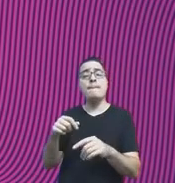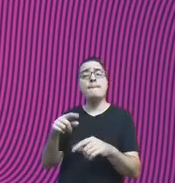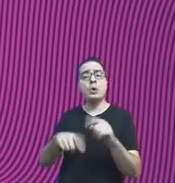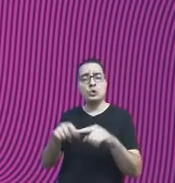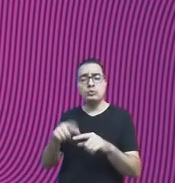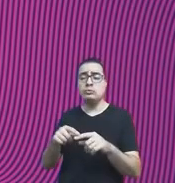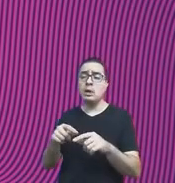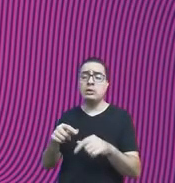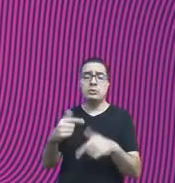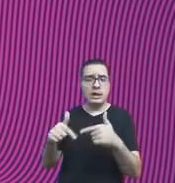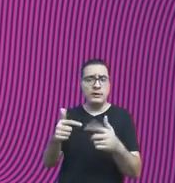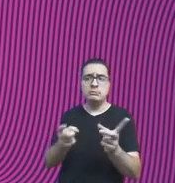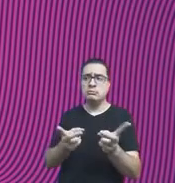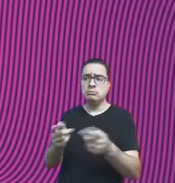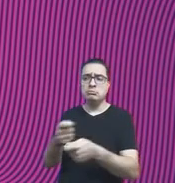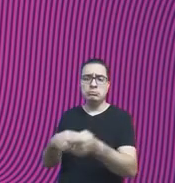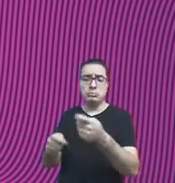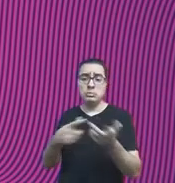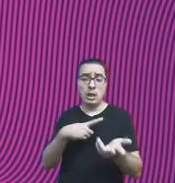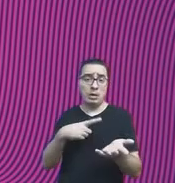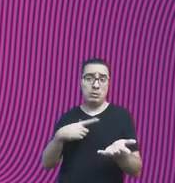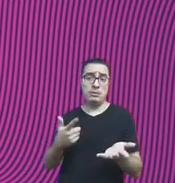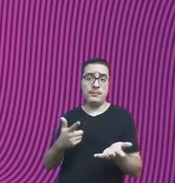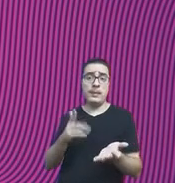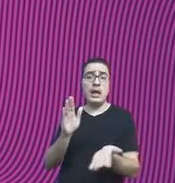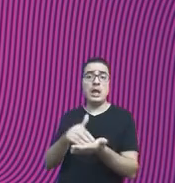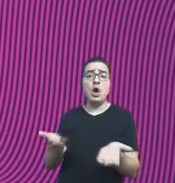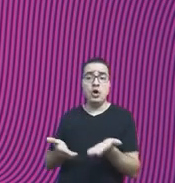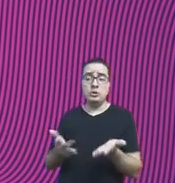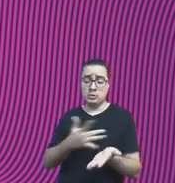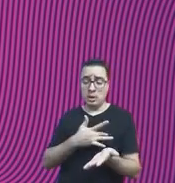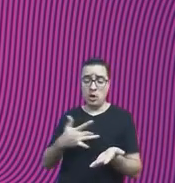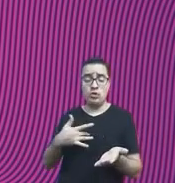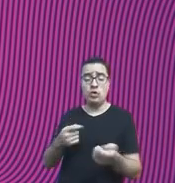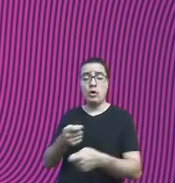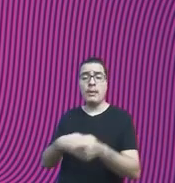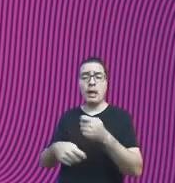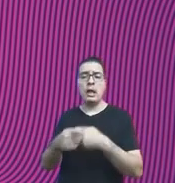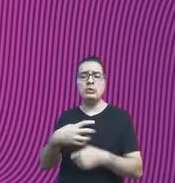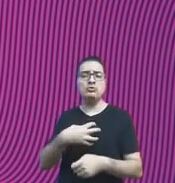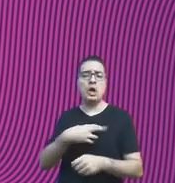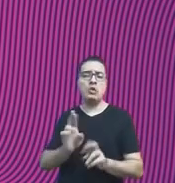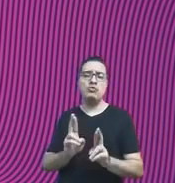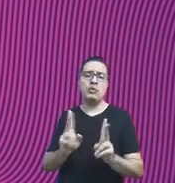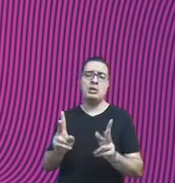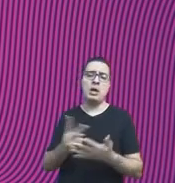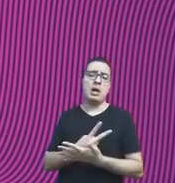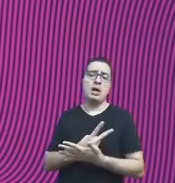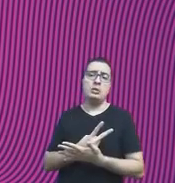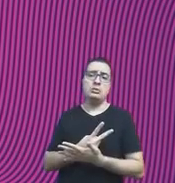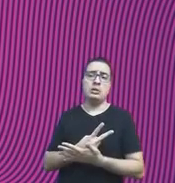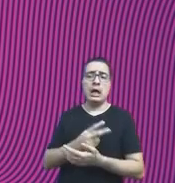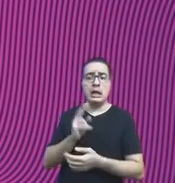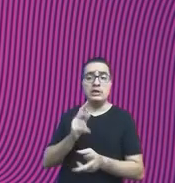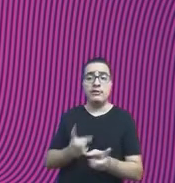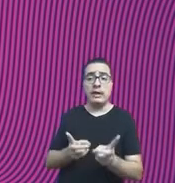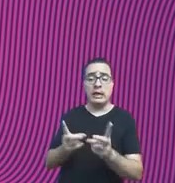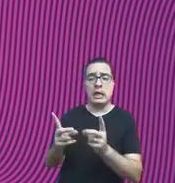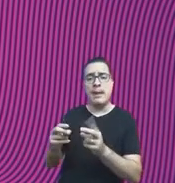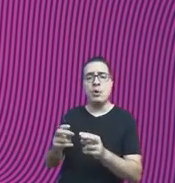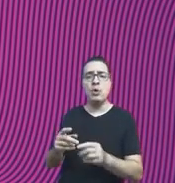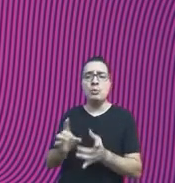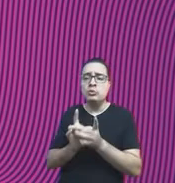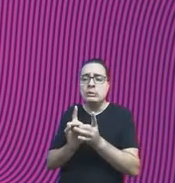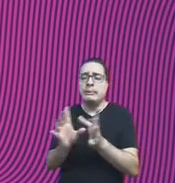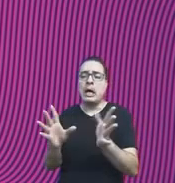A gente ainda comercializa até hoje saúde de uma forma muito equivocada. A gente vendemos como disponibilidade. É a lógica da